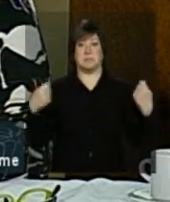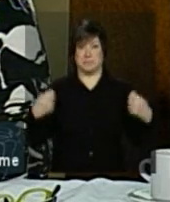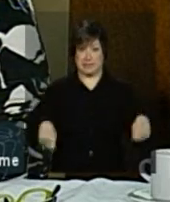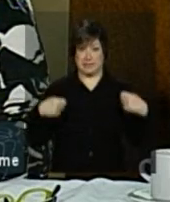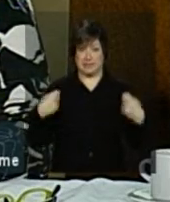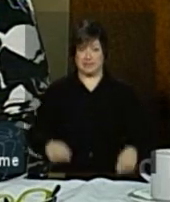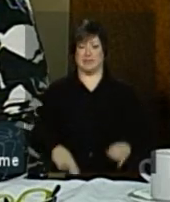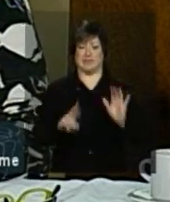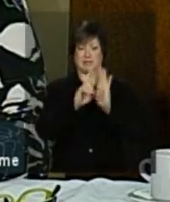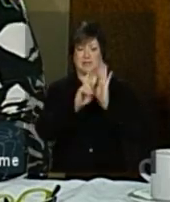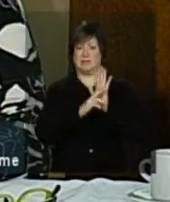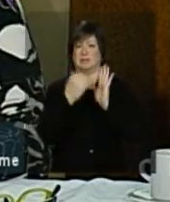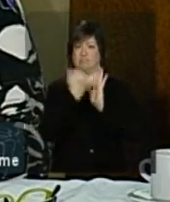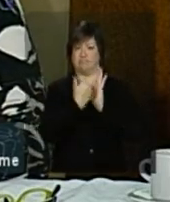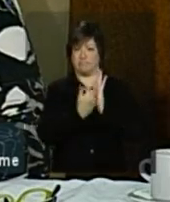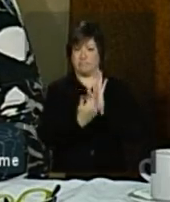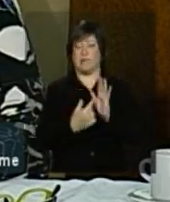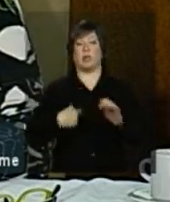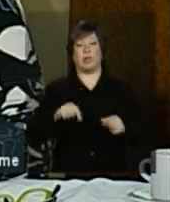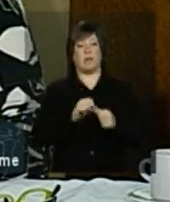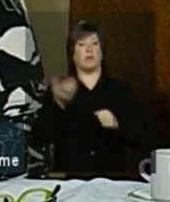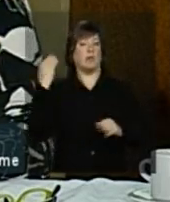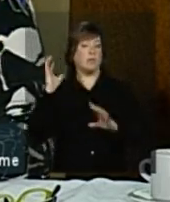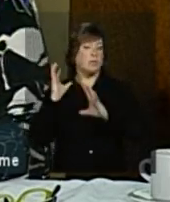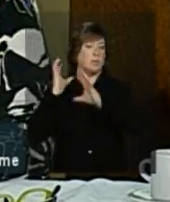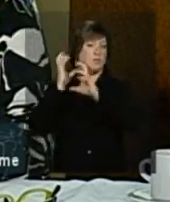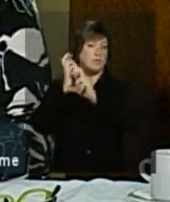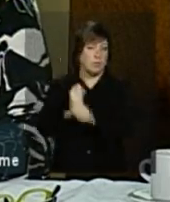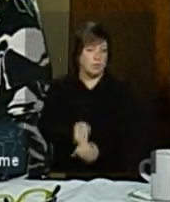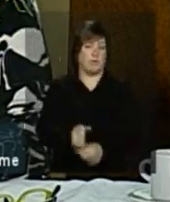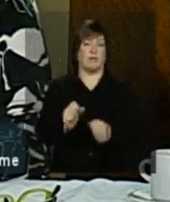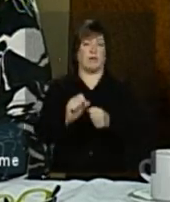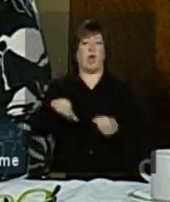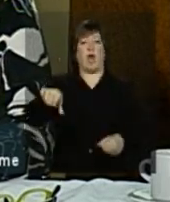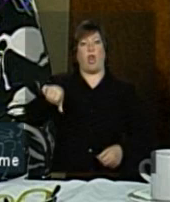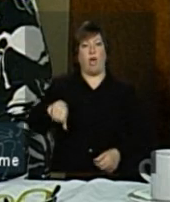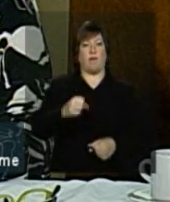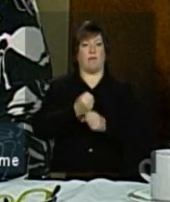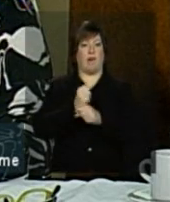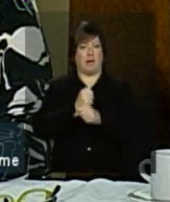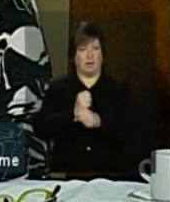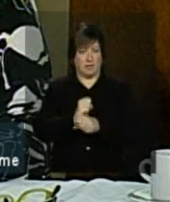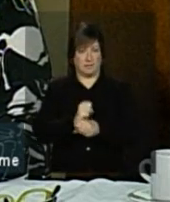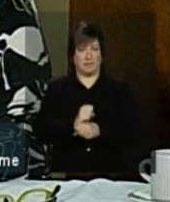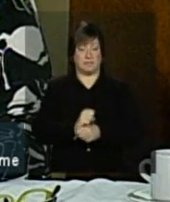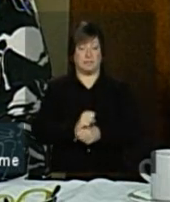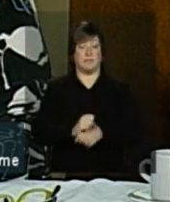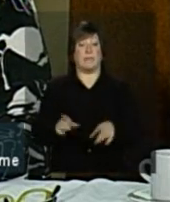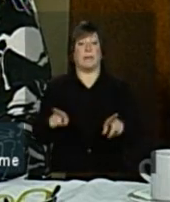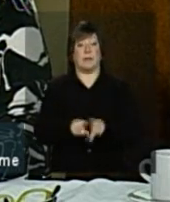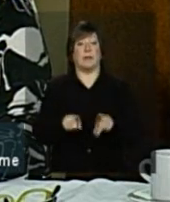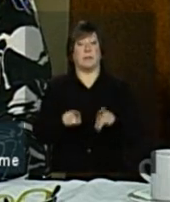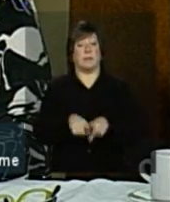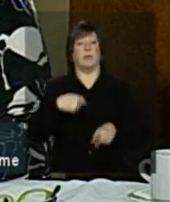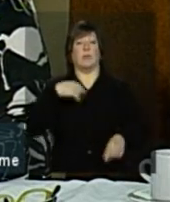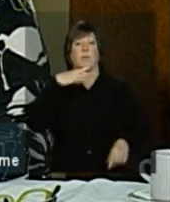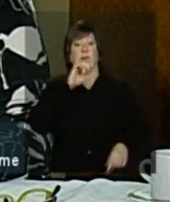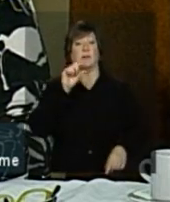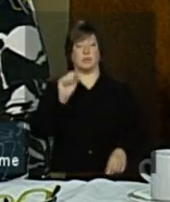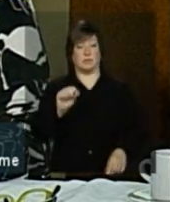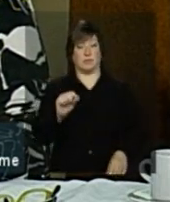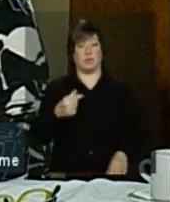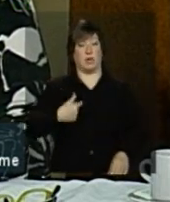estruturantes que a gente vem desenvolvendo ao longo desses últimos 9 anos e também acho que vale a pena a